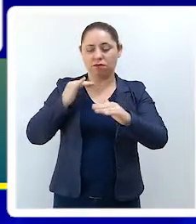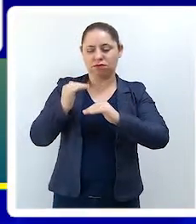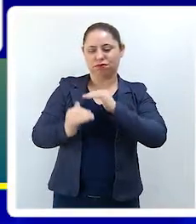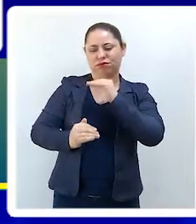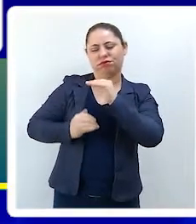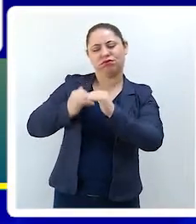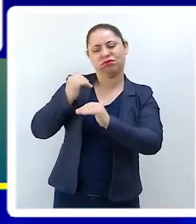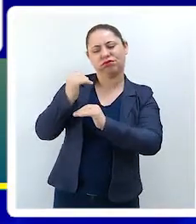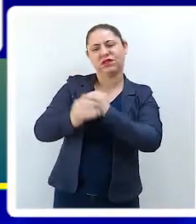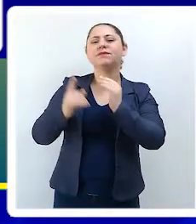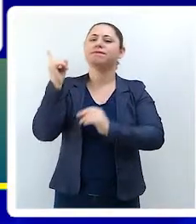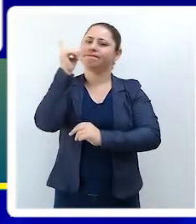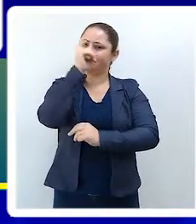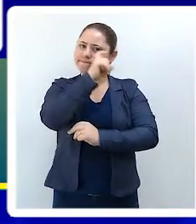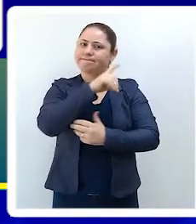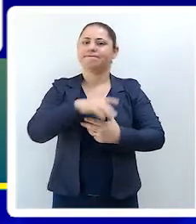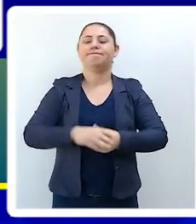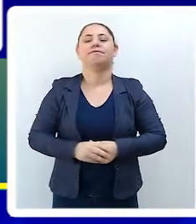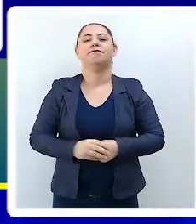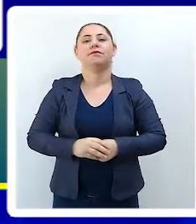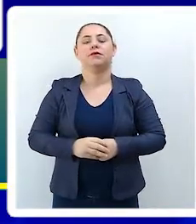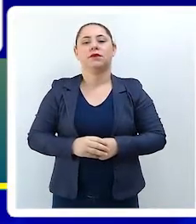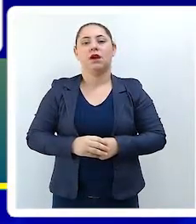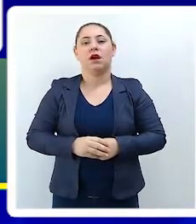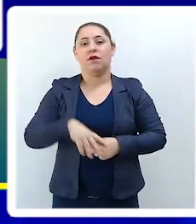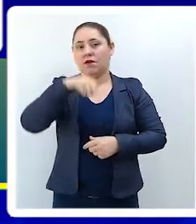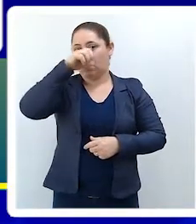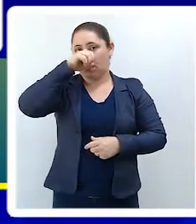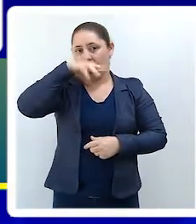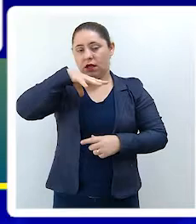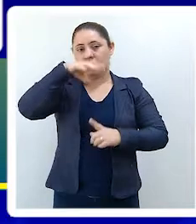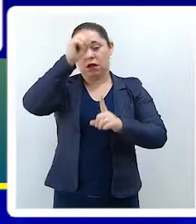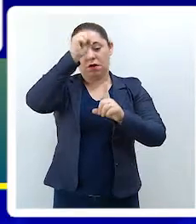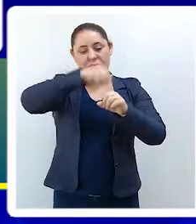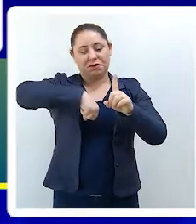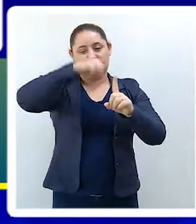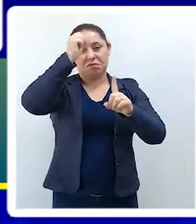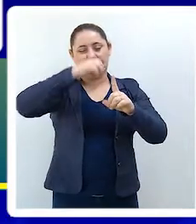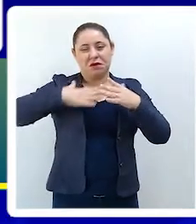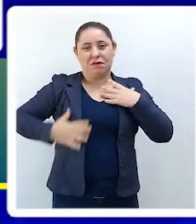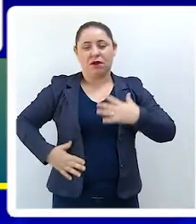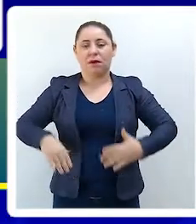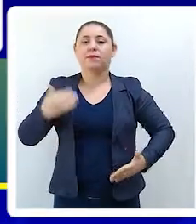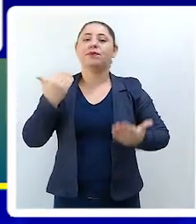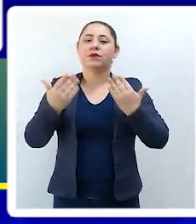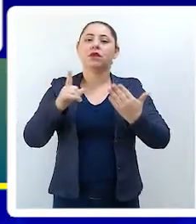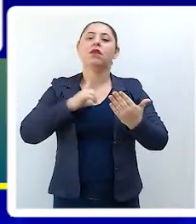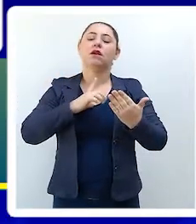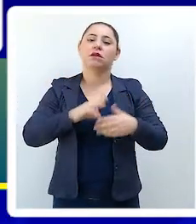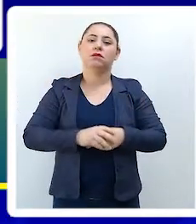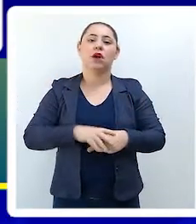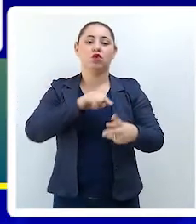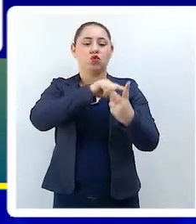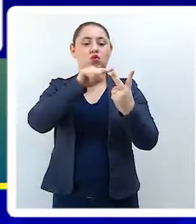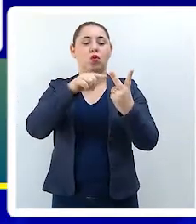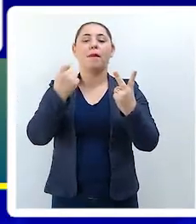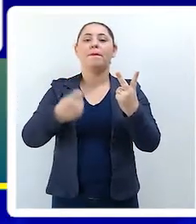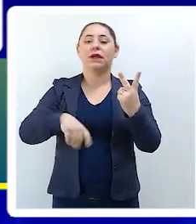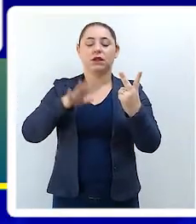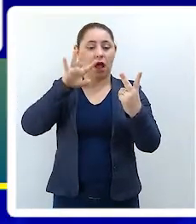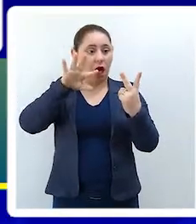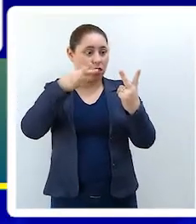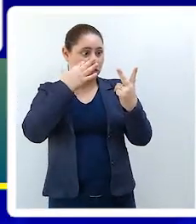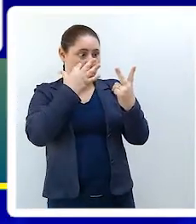um processo muito difícil. Então, além da violência física, nós temos a violência psicológica, e ambas